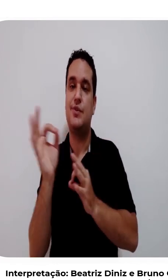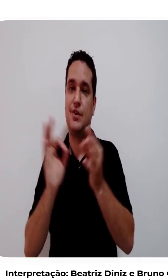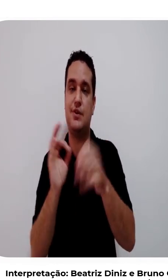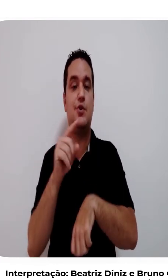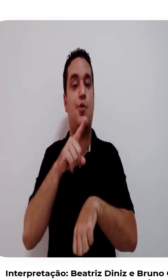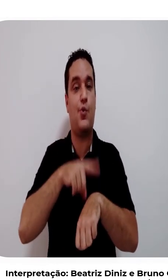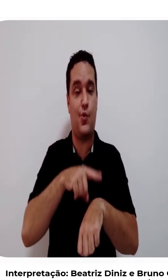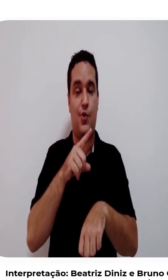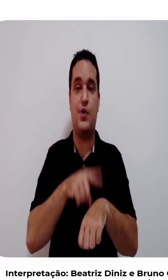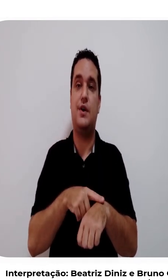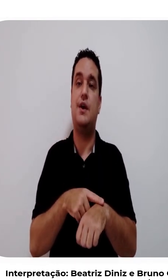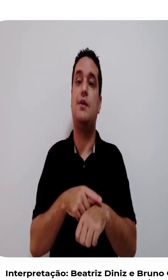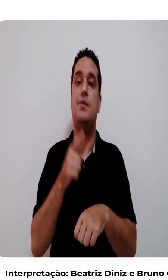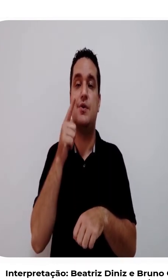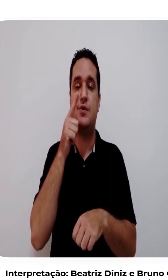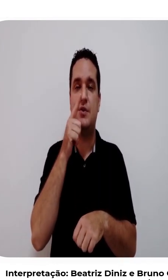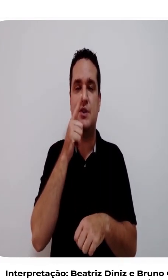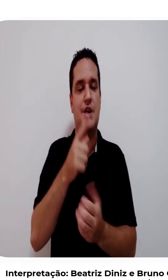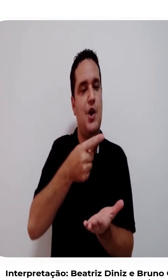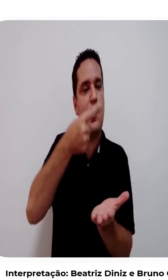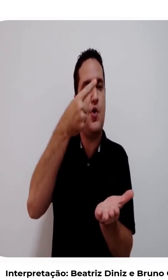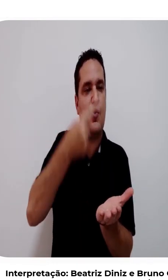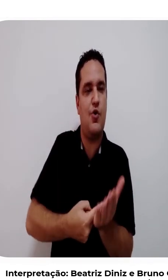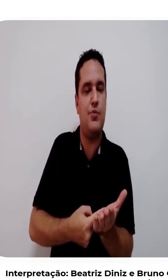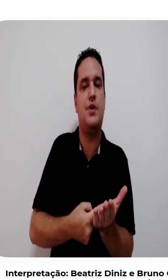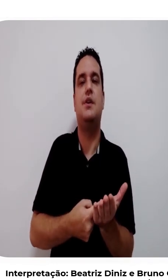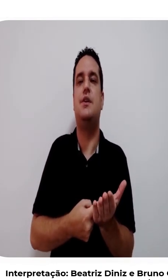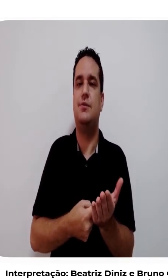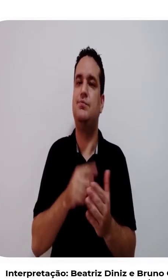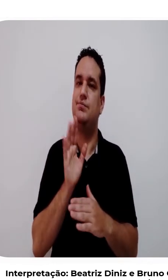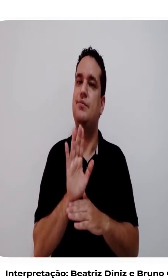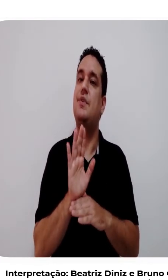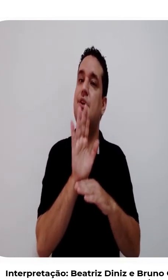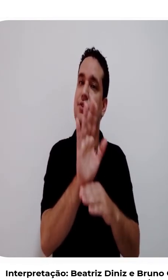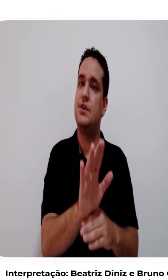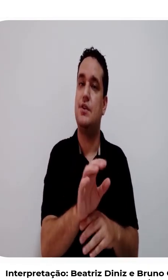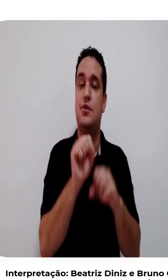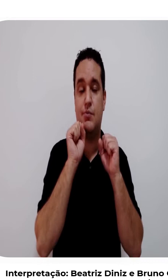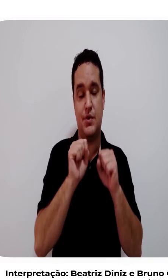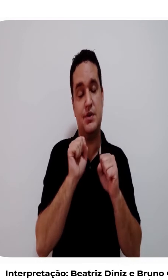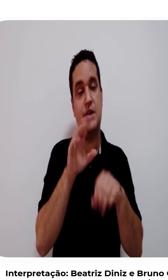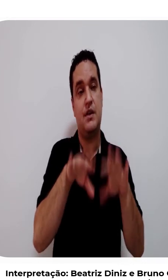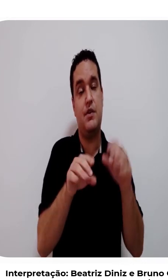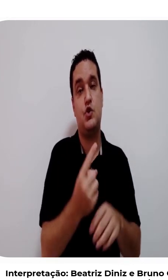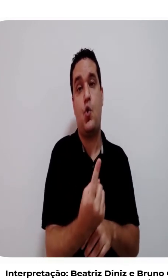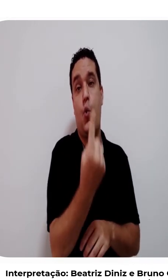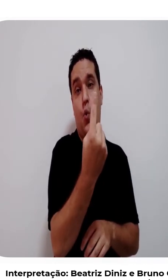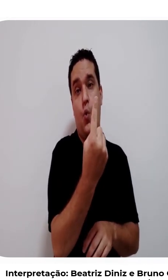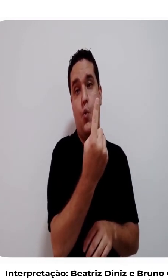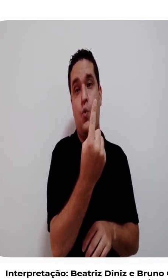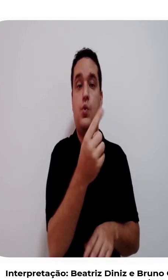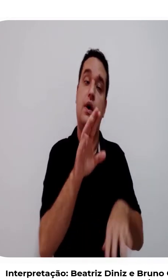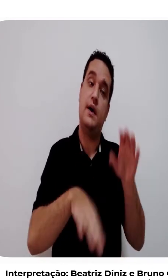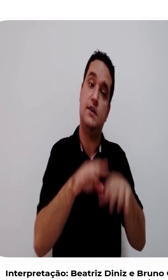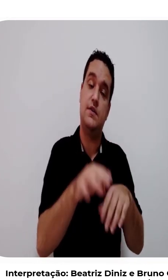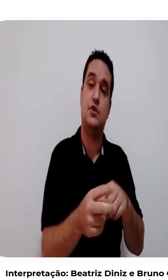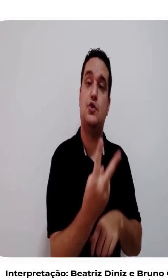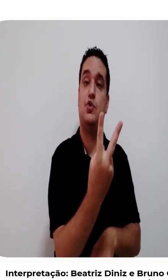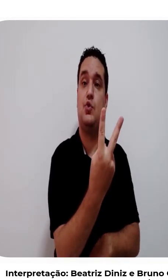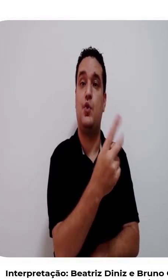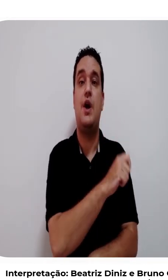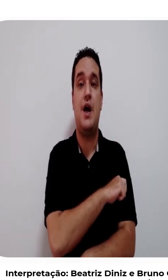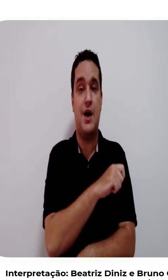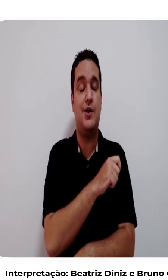com os alunos, pode ser até individual ou em dupla, para oferecer esse suporte mais